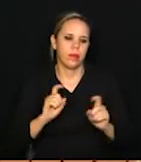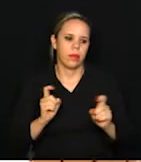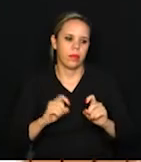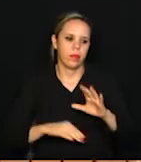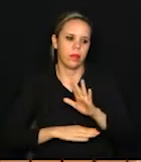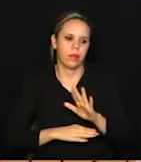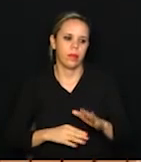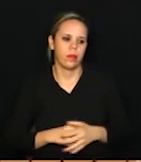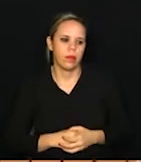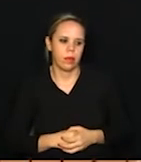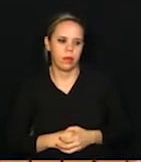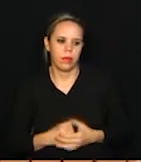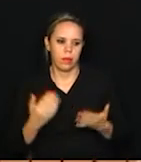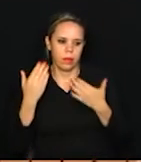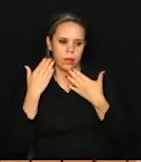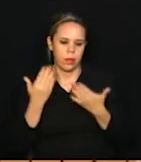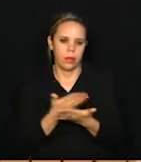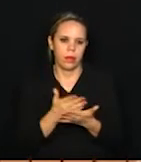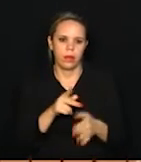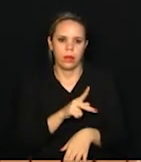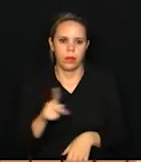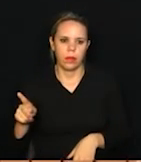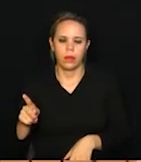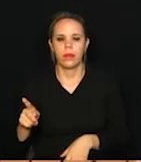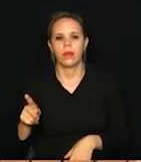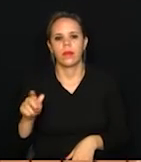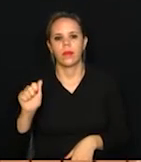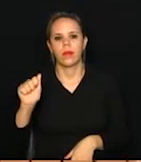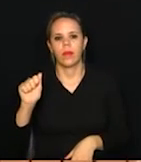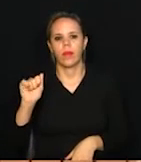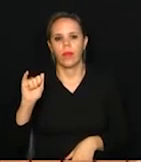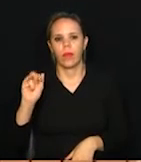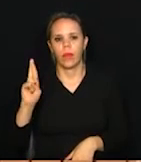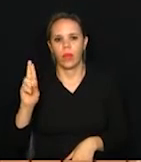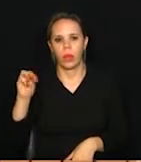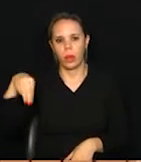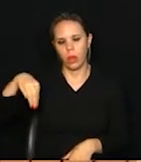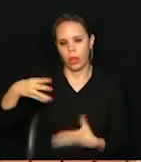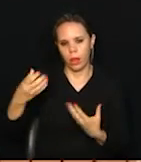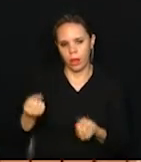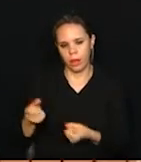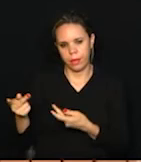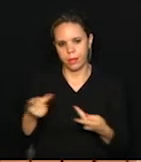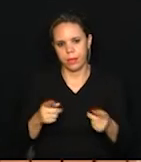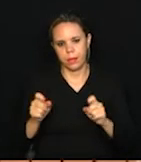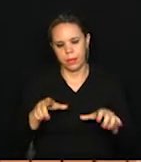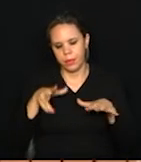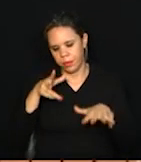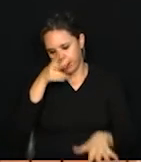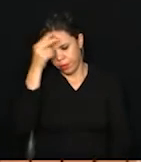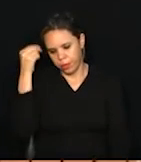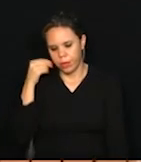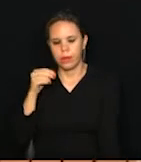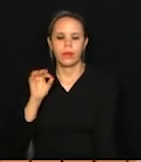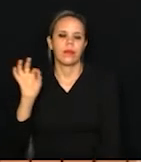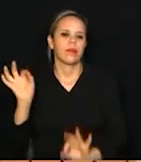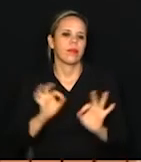legislação. E agradecer aqui ao presidente Ayrton por ter aceitado o convite. Essa é uma audiência pública